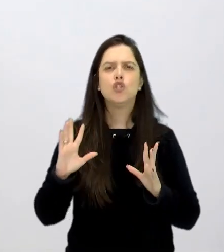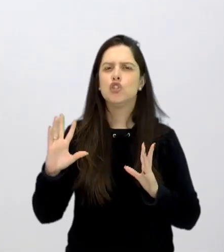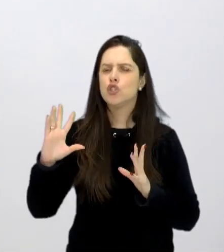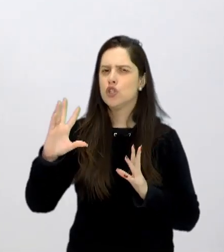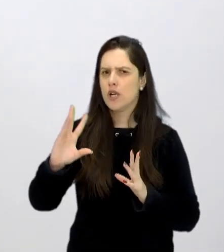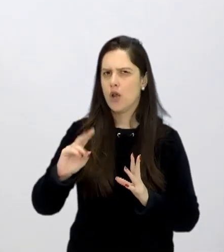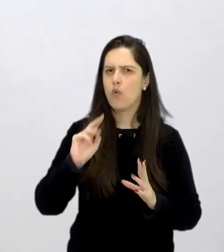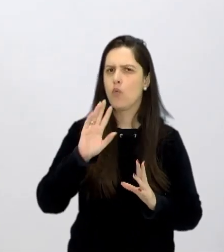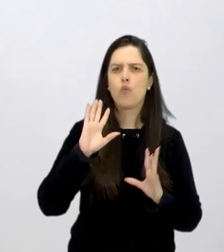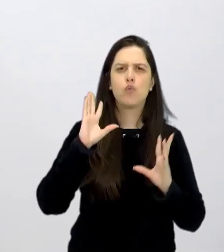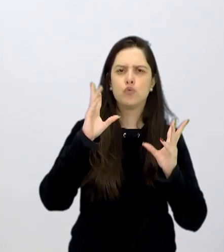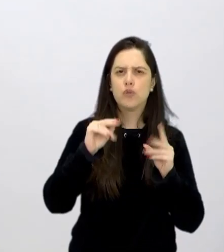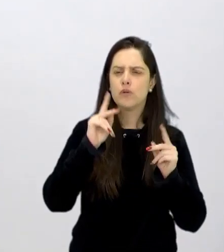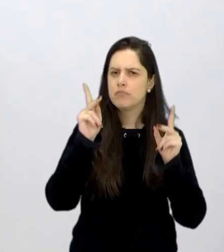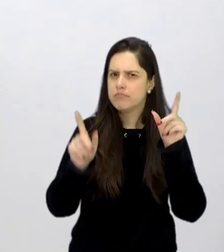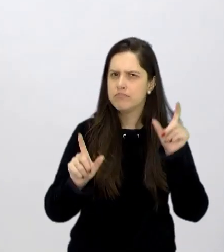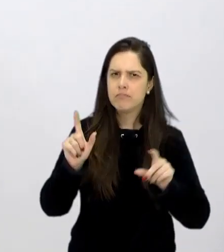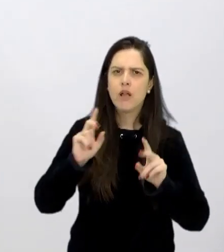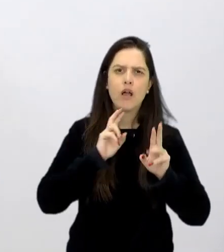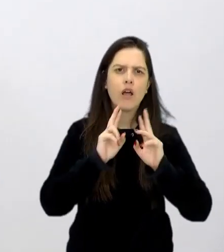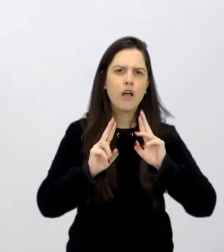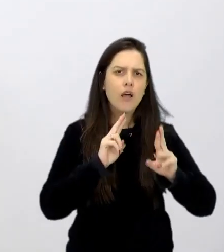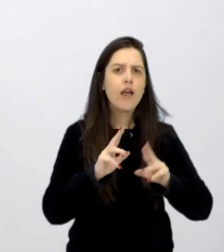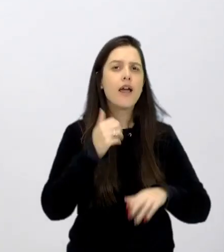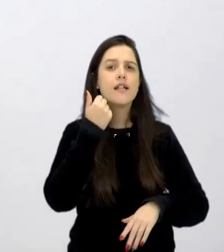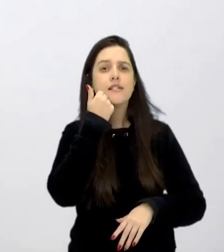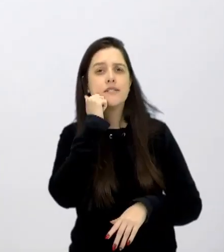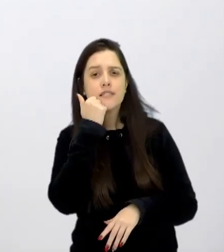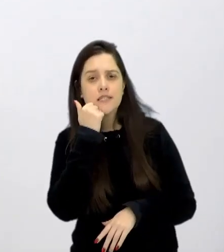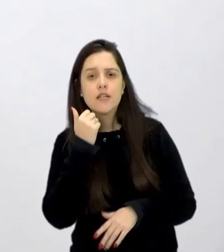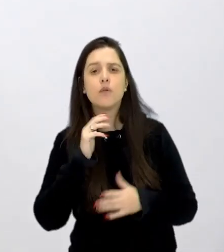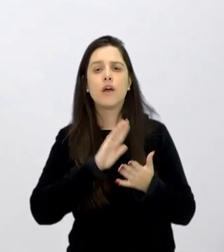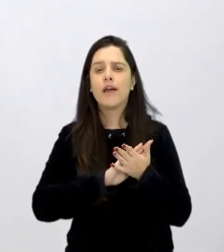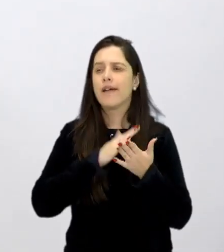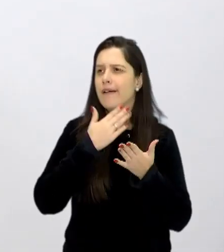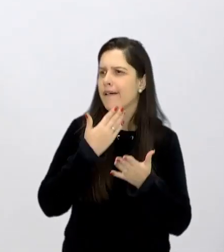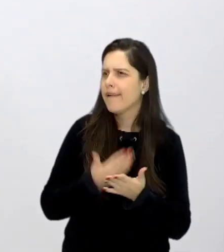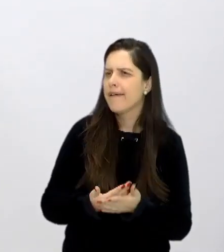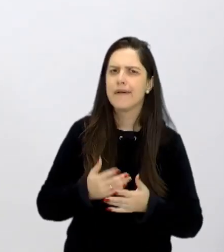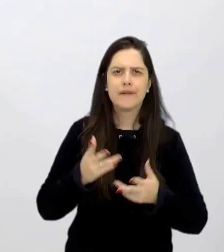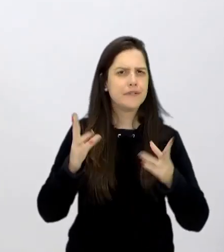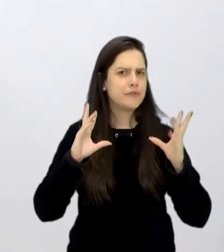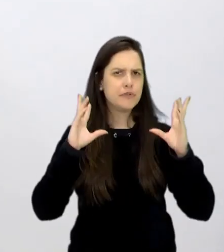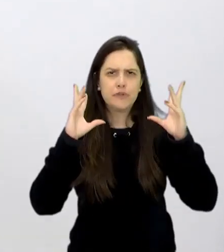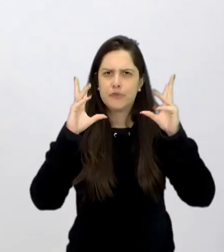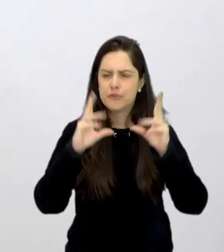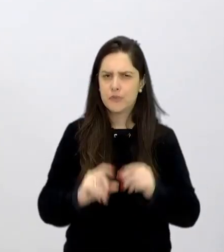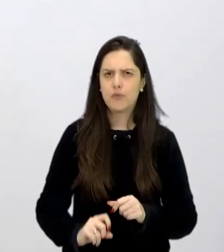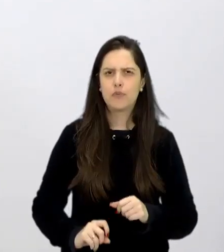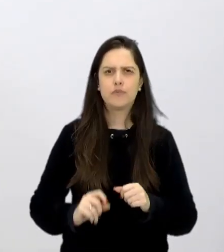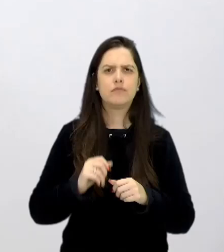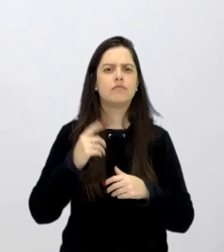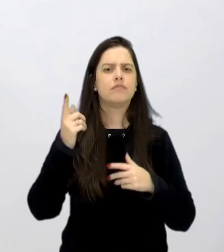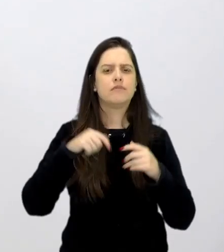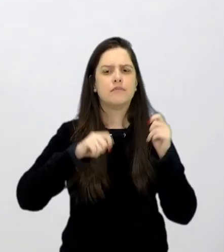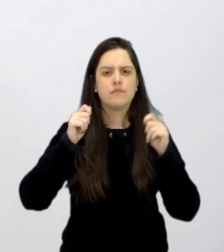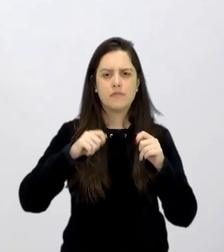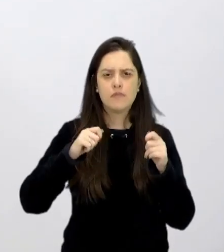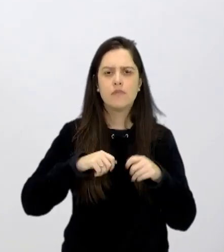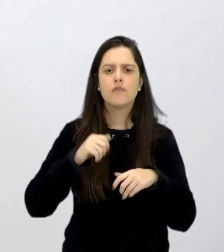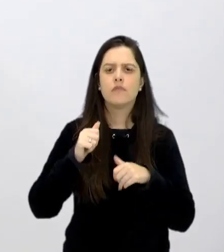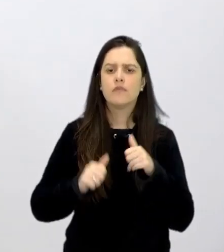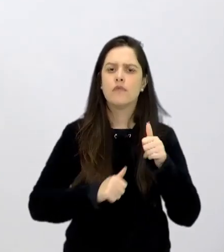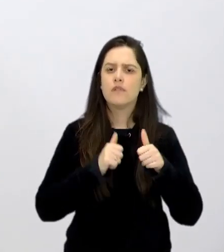população, porque todos os assuntos relacionados à ciência, alimentação, enfim, transportes, meio ambiente, tudo que a ciência faz como